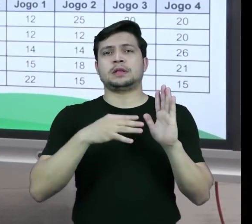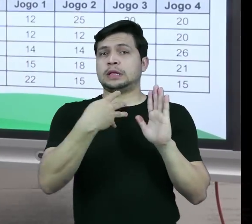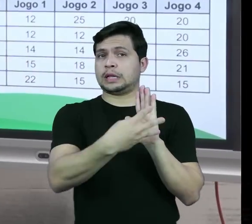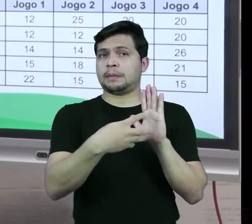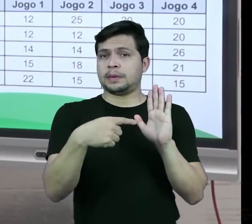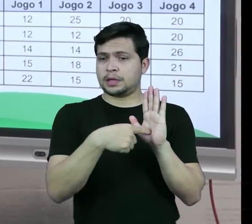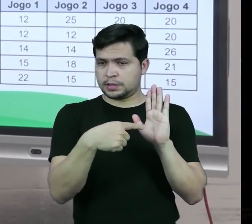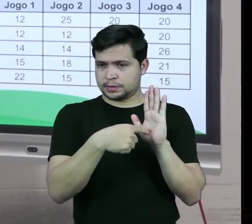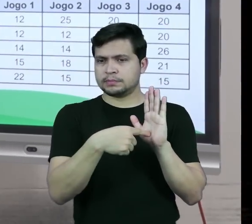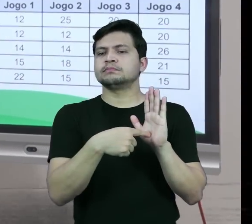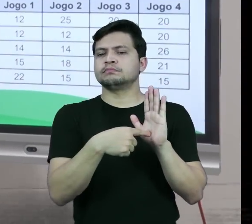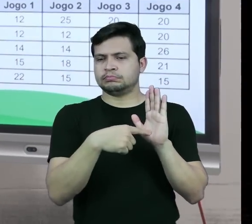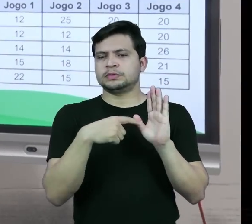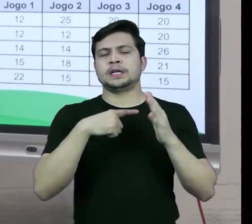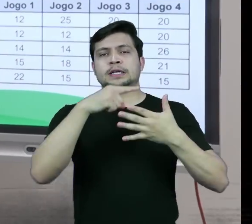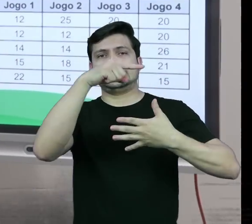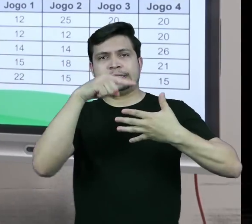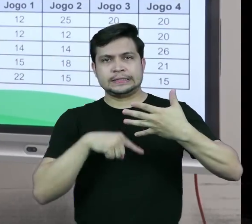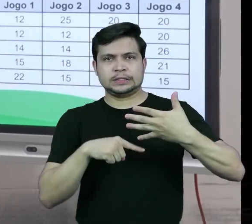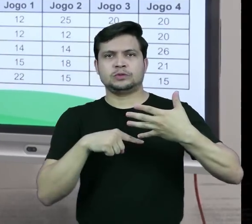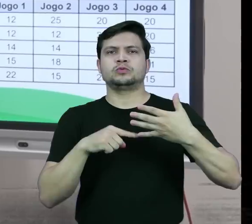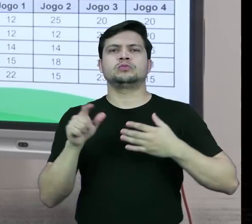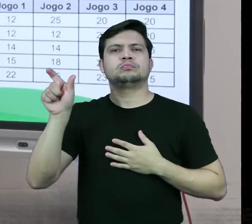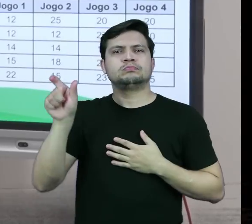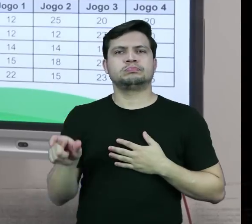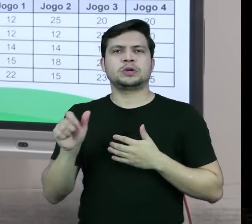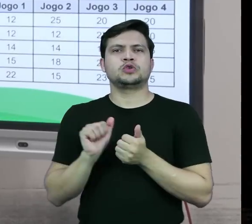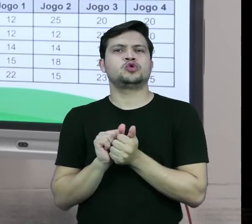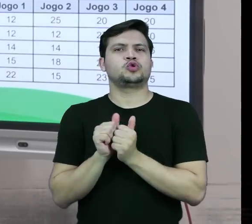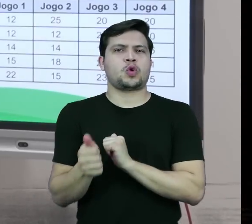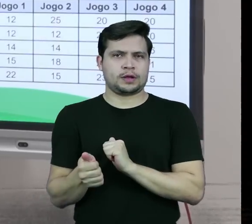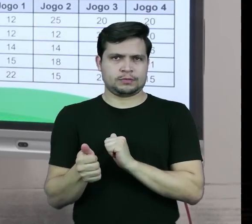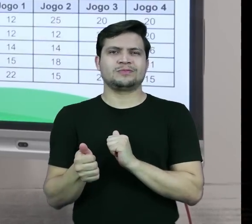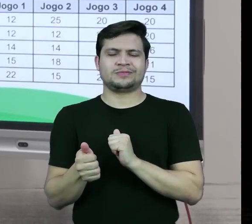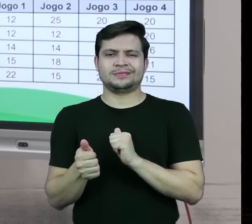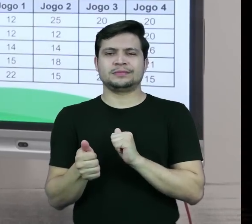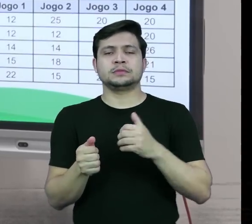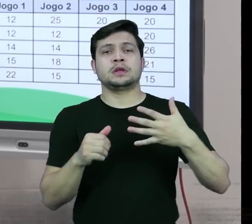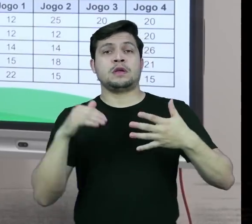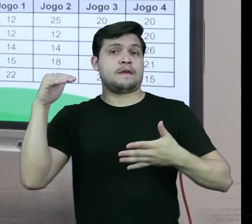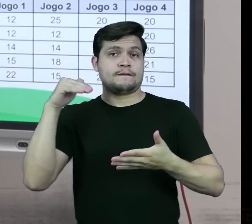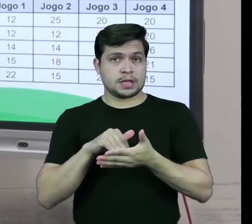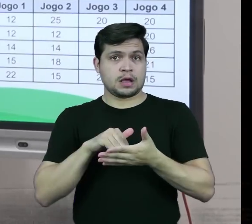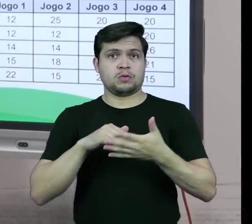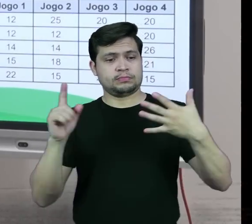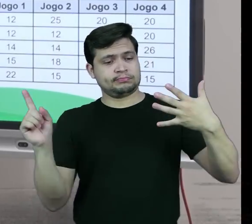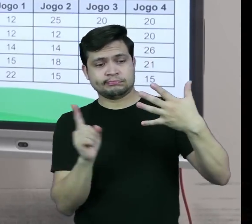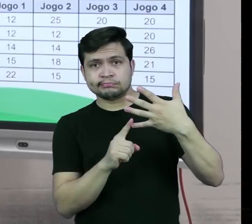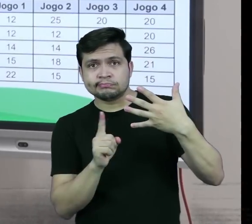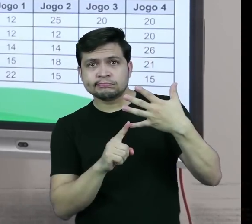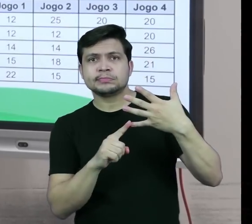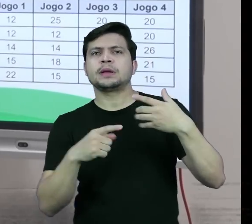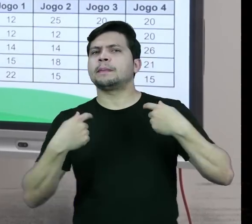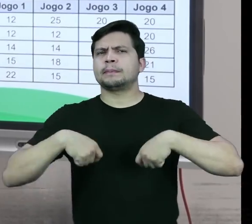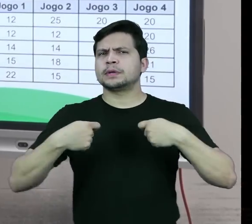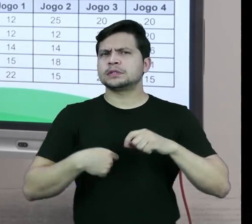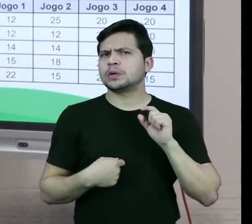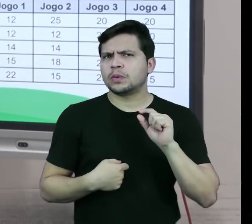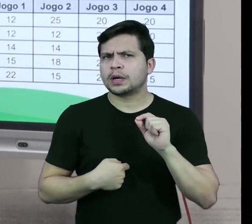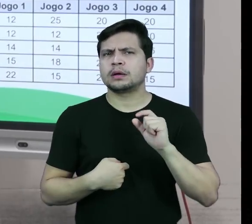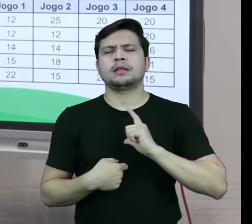desses 5 jogadores dos 4 primeiros jogos das finais deste ano. O quinto e último jogo será realizado para decidir a equipe campeã e qual o